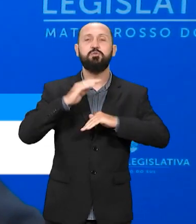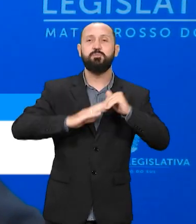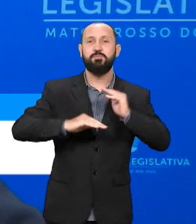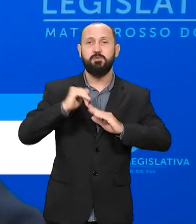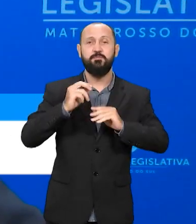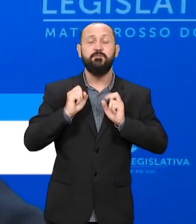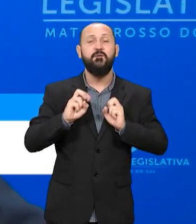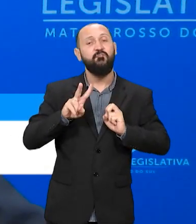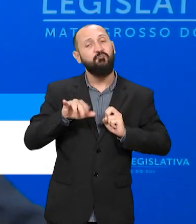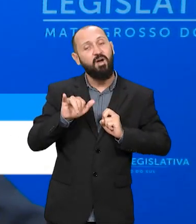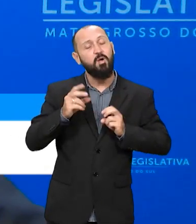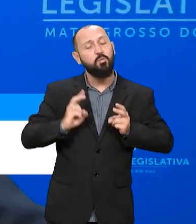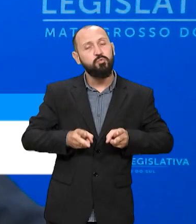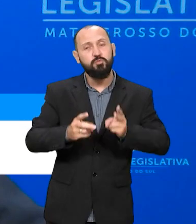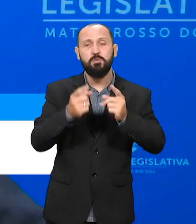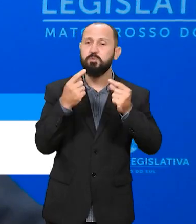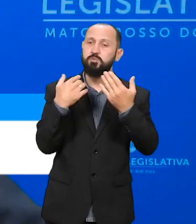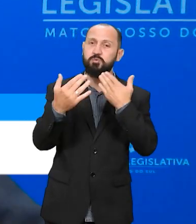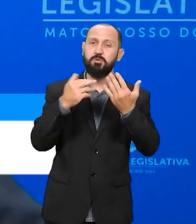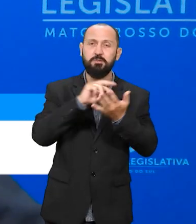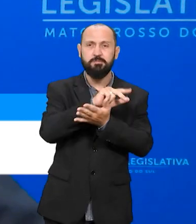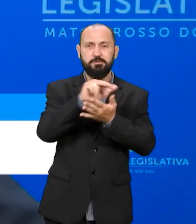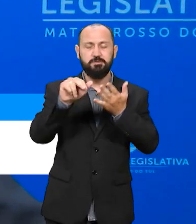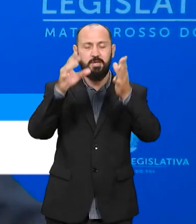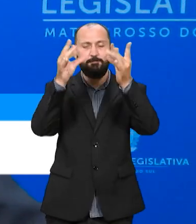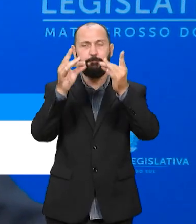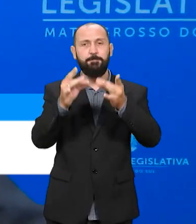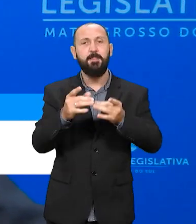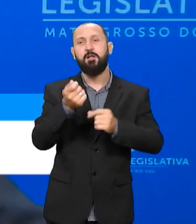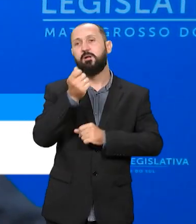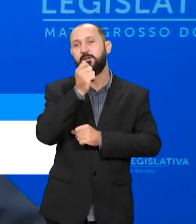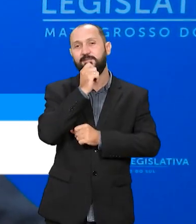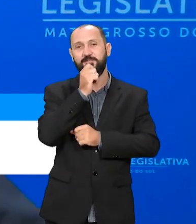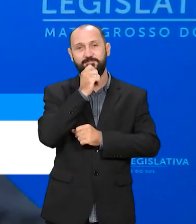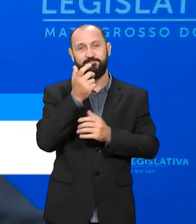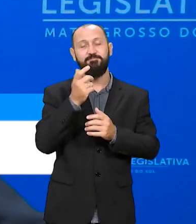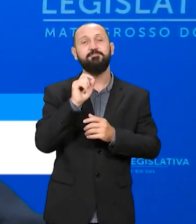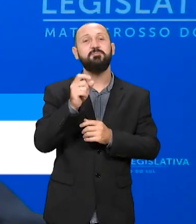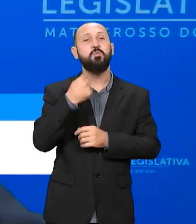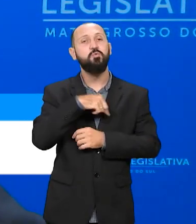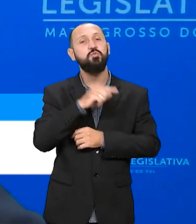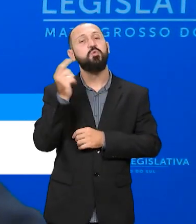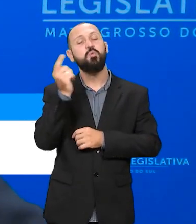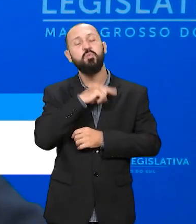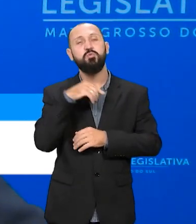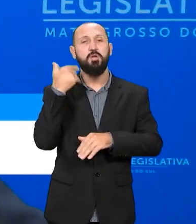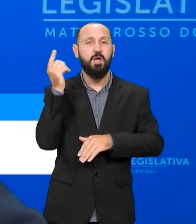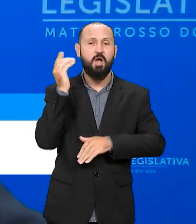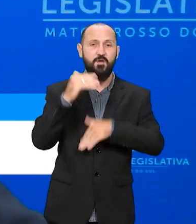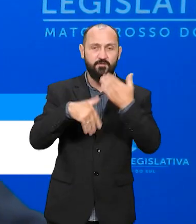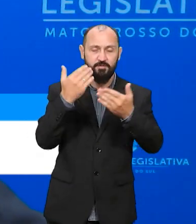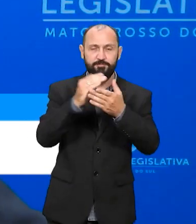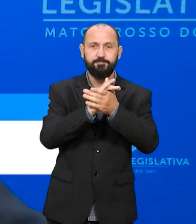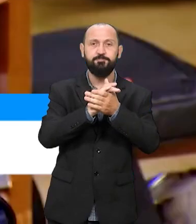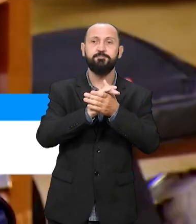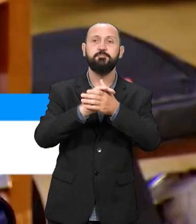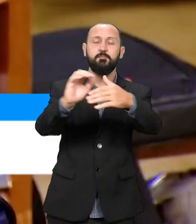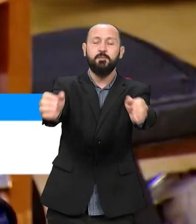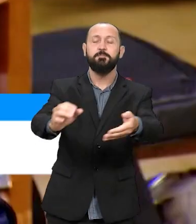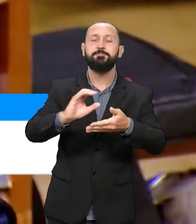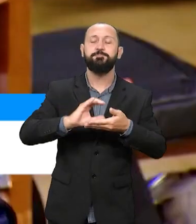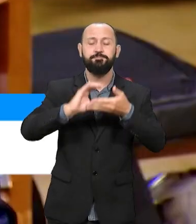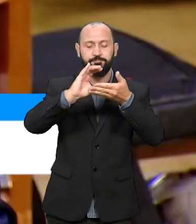atender os servidor e vamos continuar nas discussões que tem vários pontos ainda para que nós possamos avançar